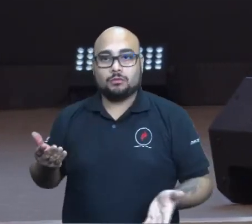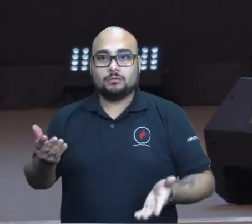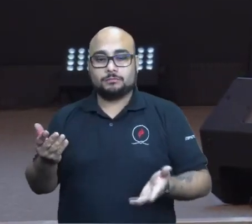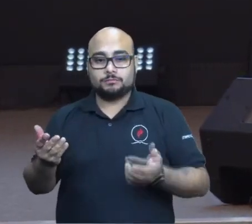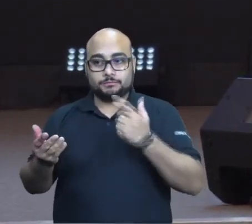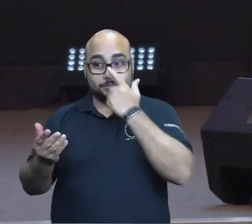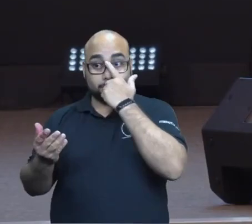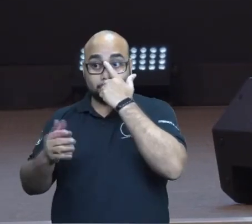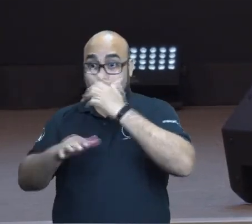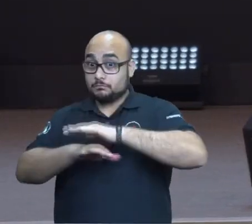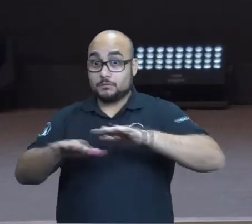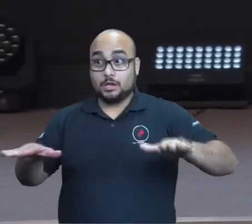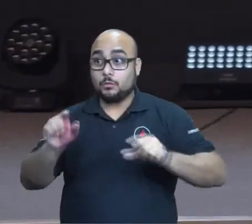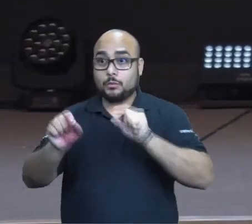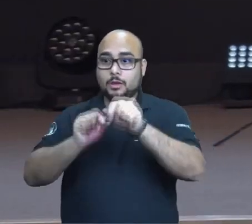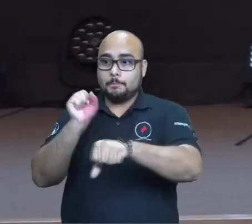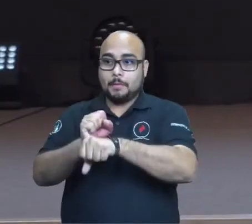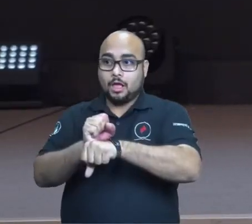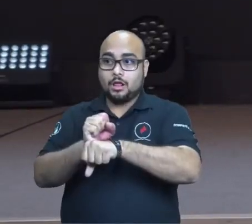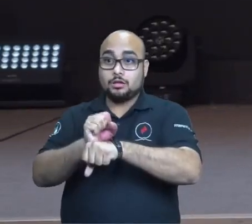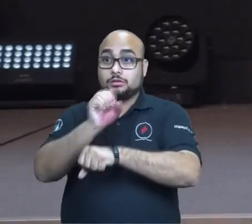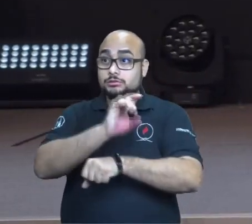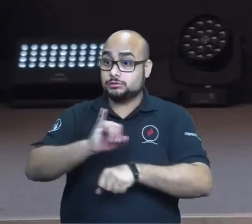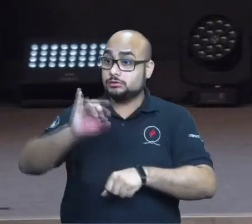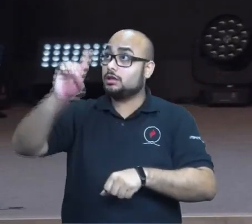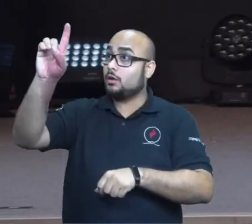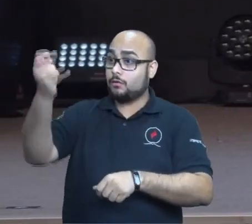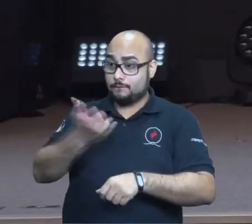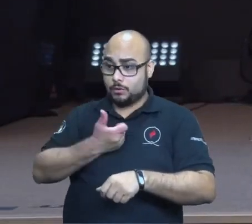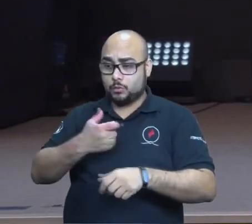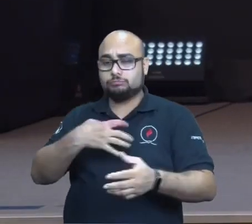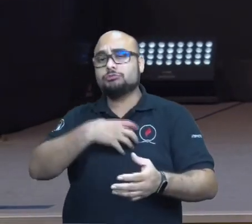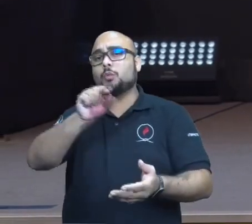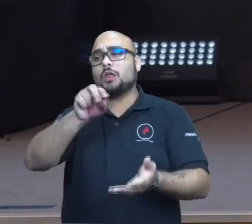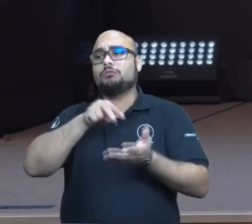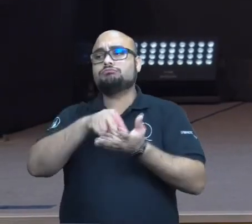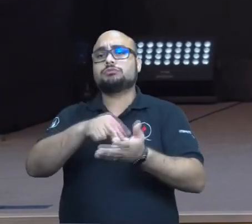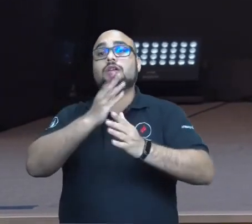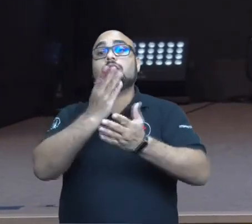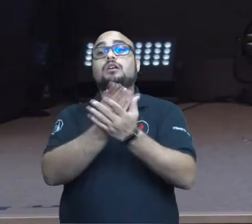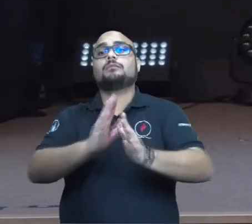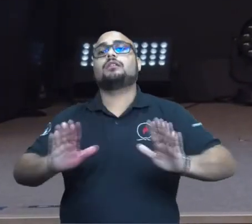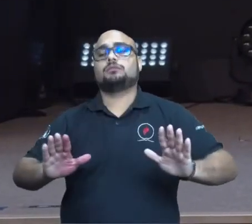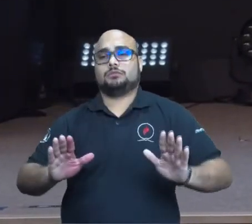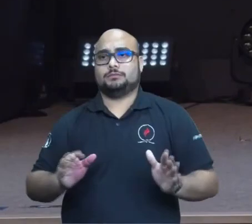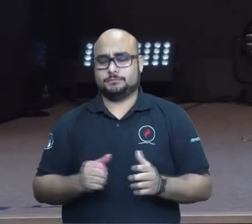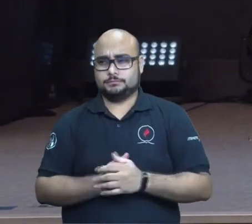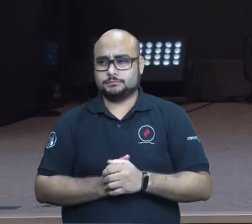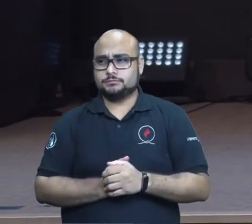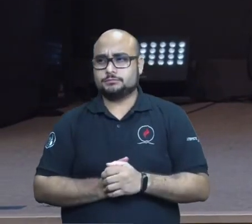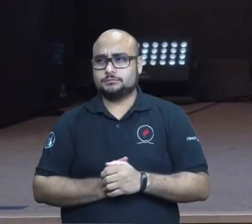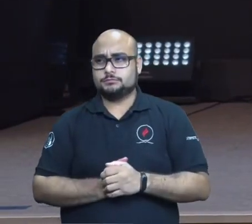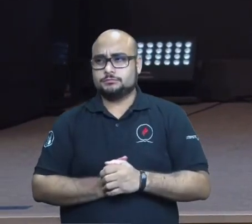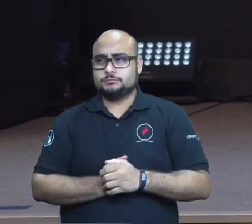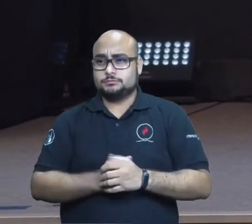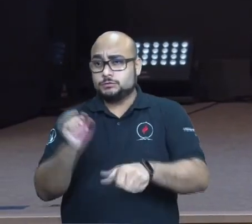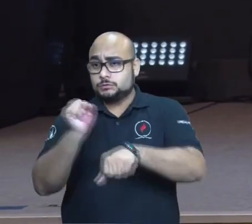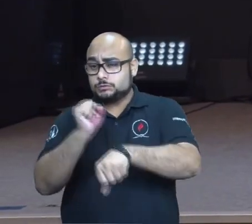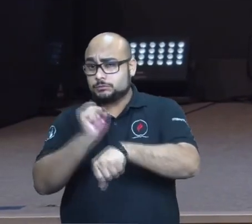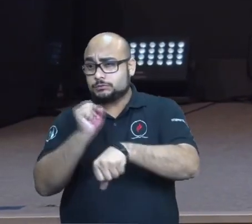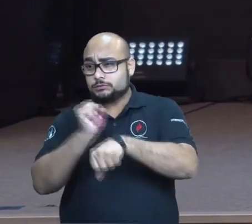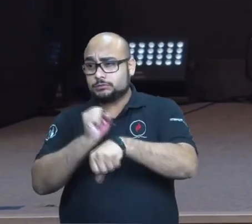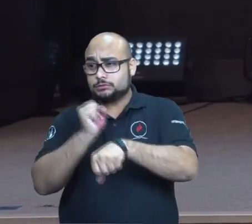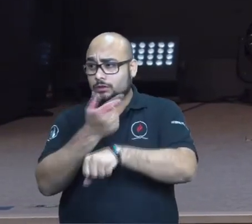me trouxe aqui para dizer até quando você vai permitir ficar paralisado aguardando que de fora para dentro